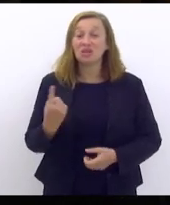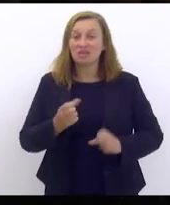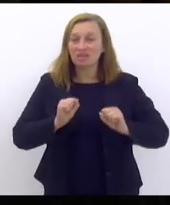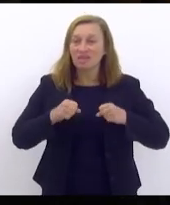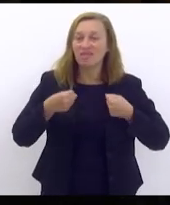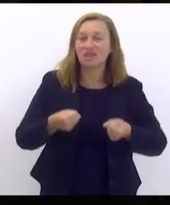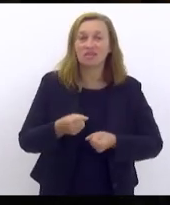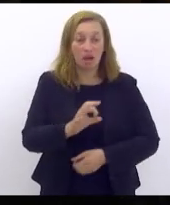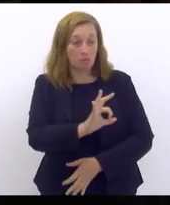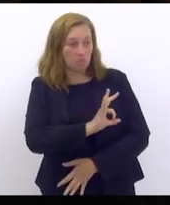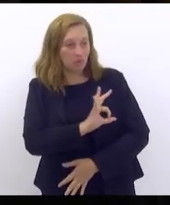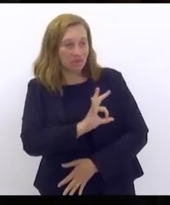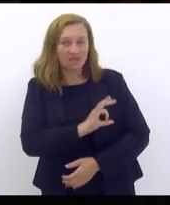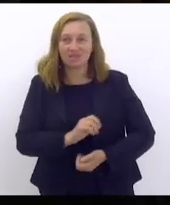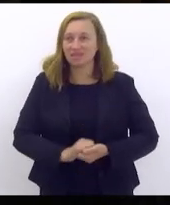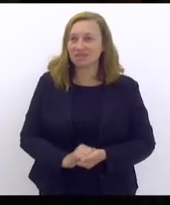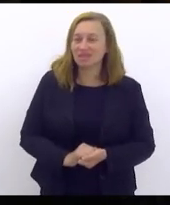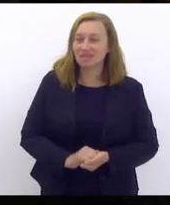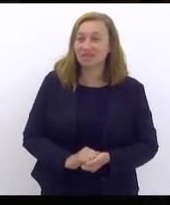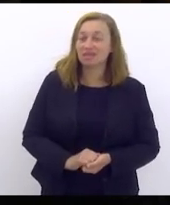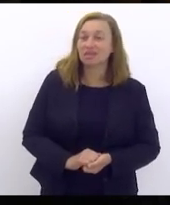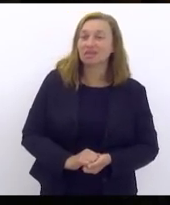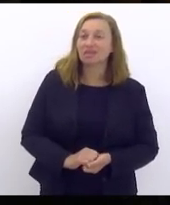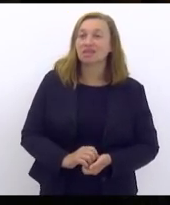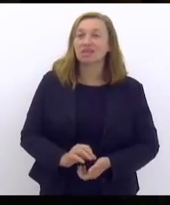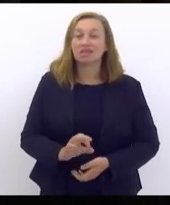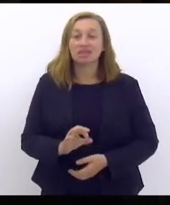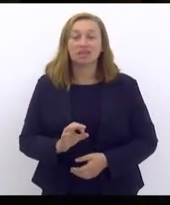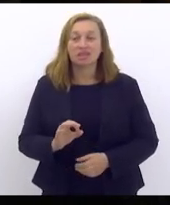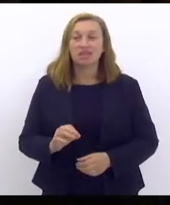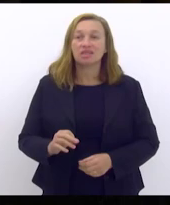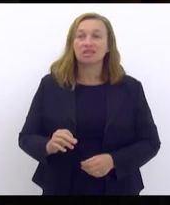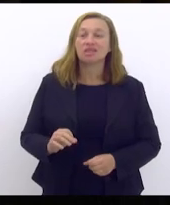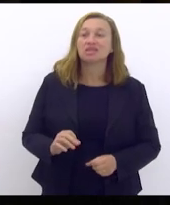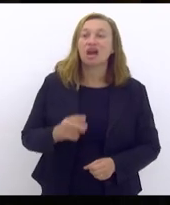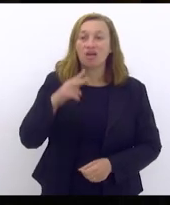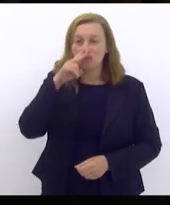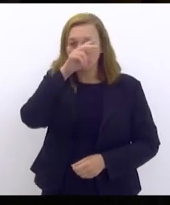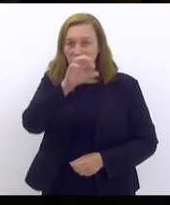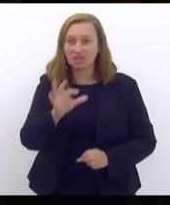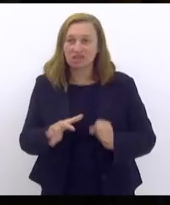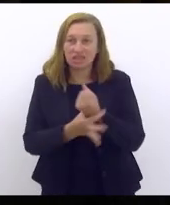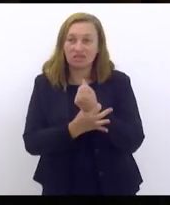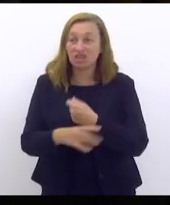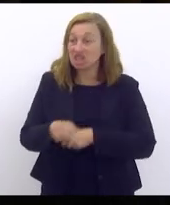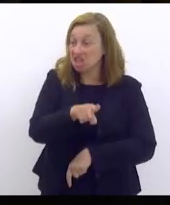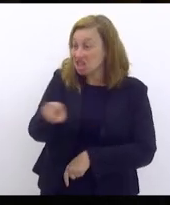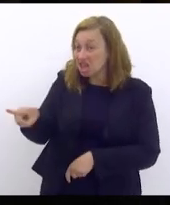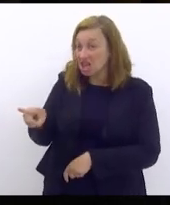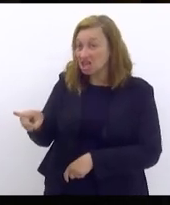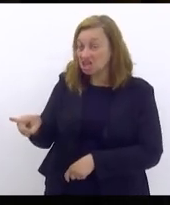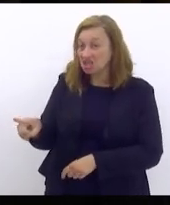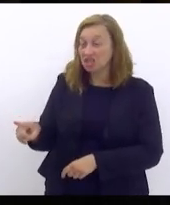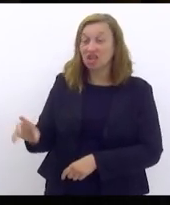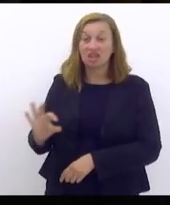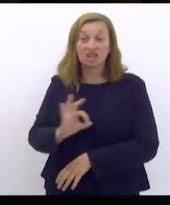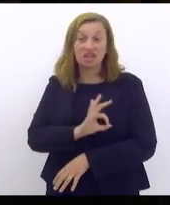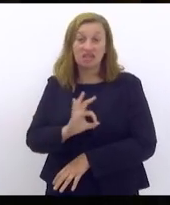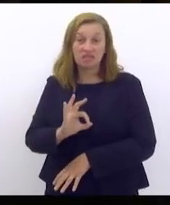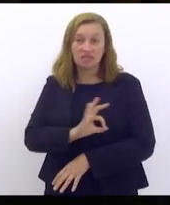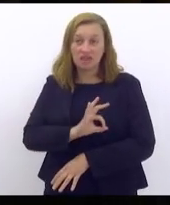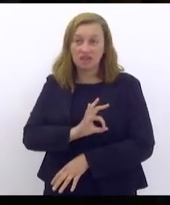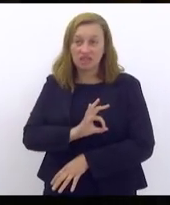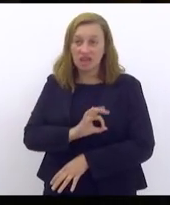a polícia, as polícias, as forças de segurança, e eles defendem a desmilitarização